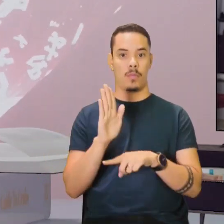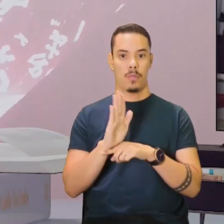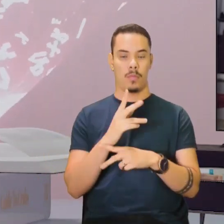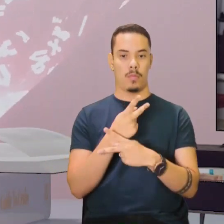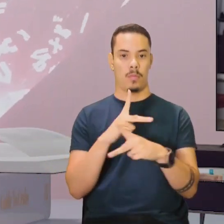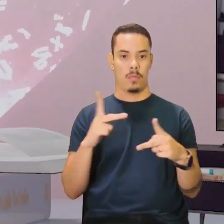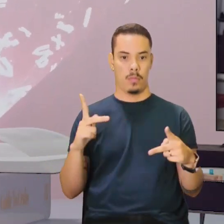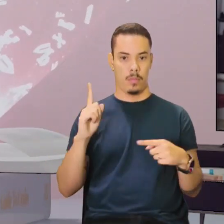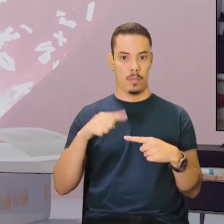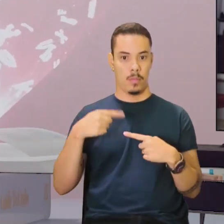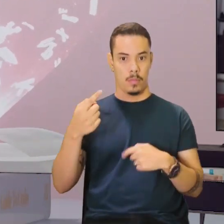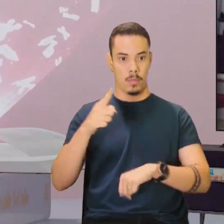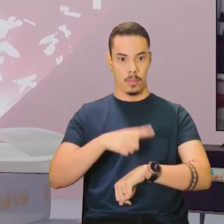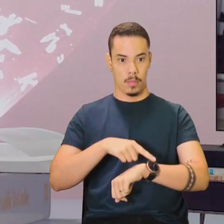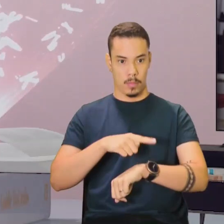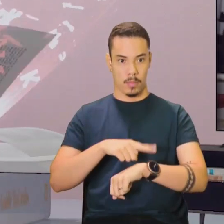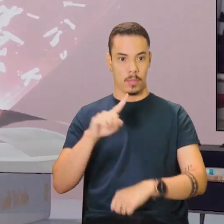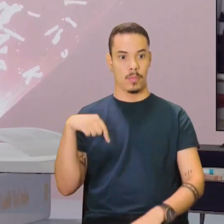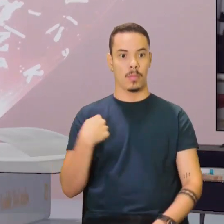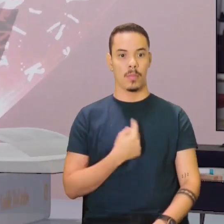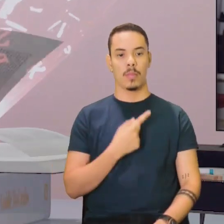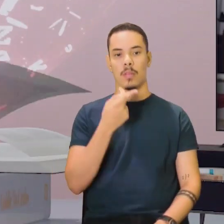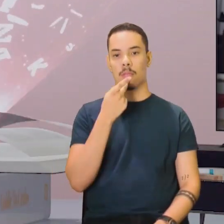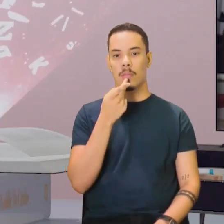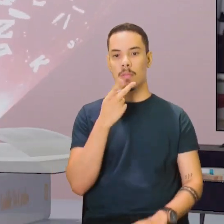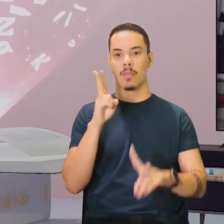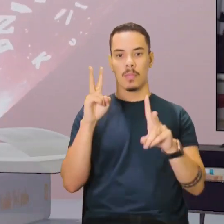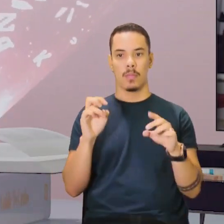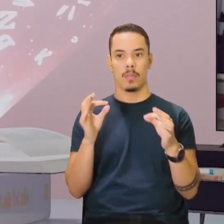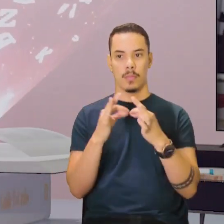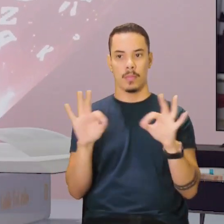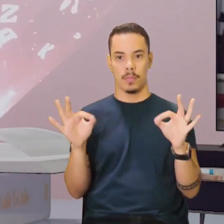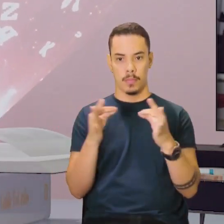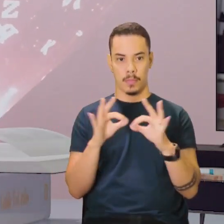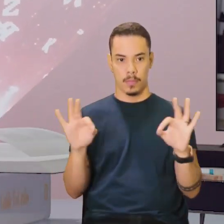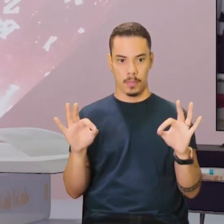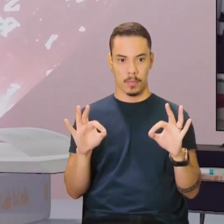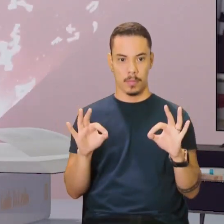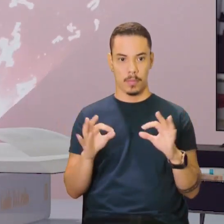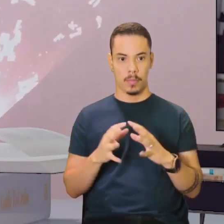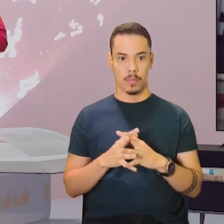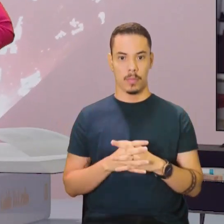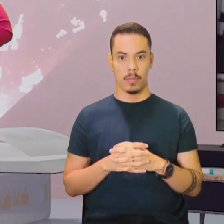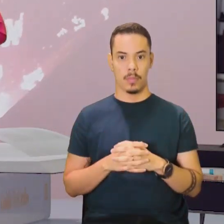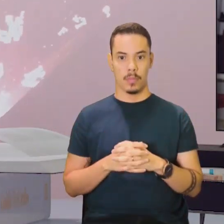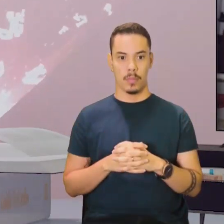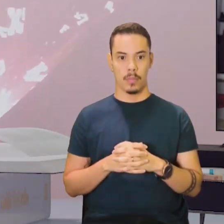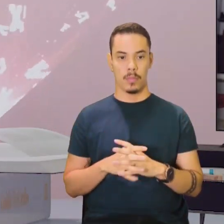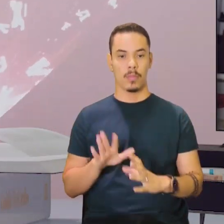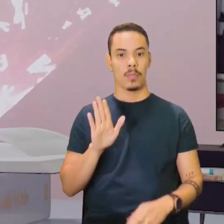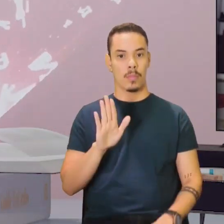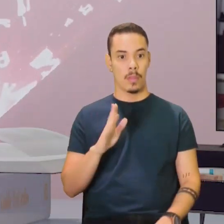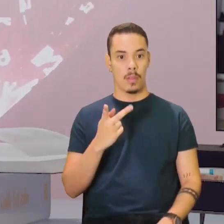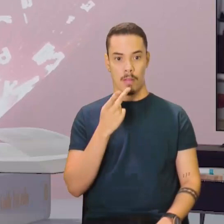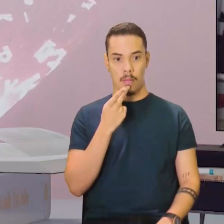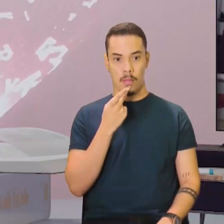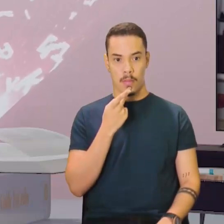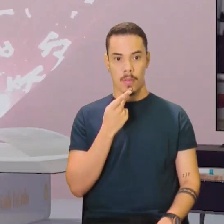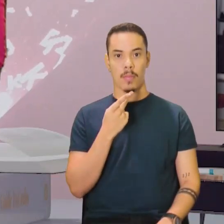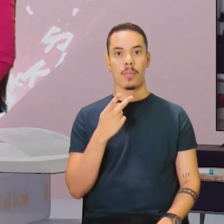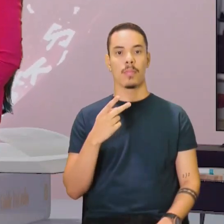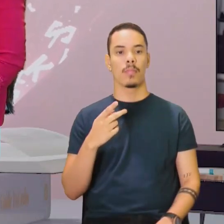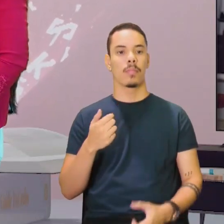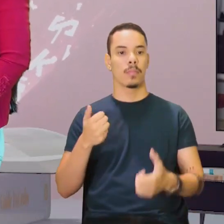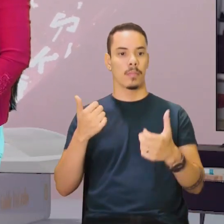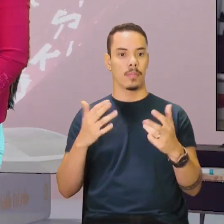lá naquele outro momento, quando a gente estiver falando sobre sintaxe, tá ok? Mas ainda tem mais aulas, olha só, né? hoje a gente vai fazer um